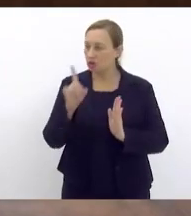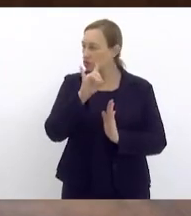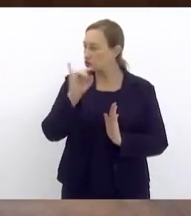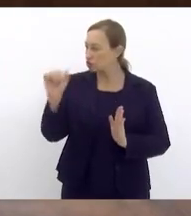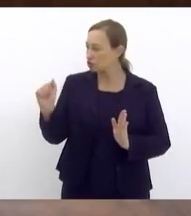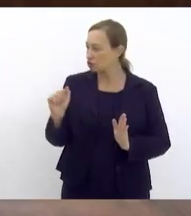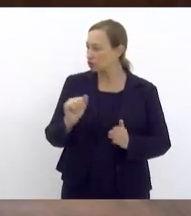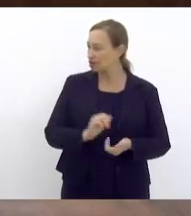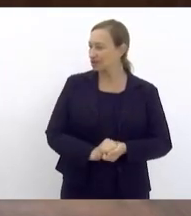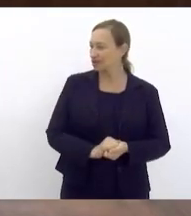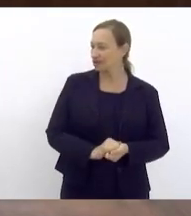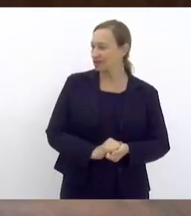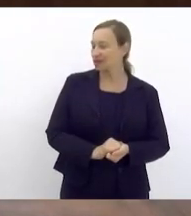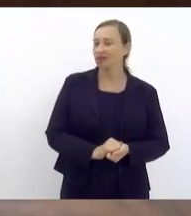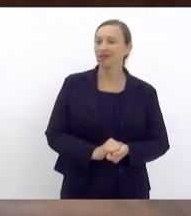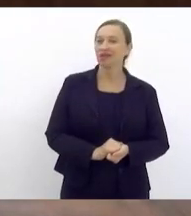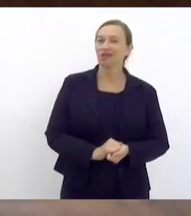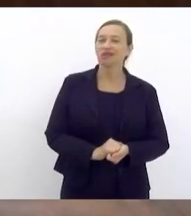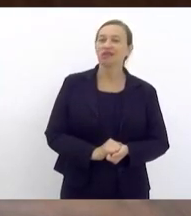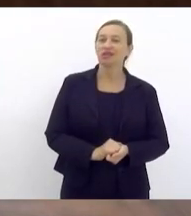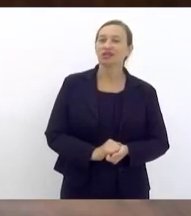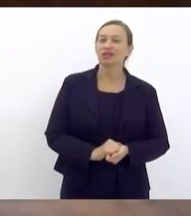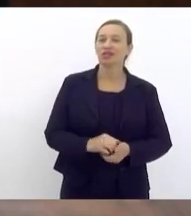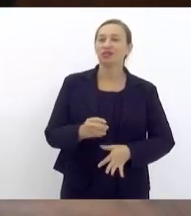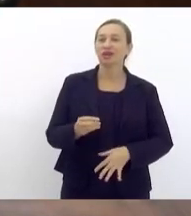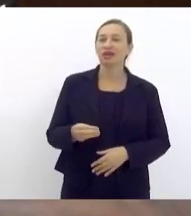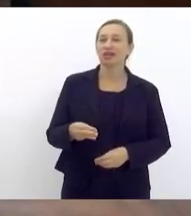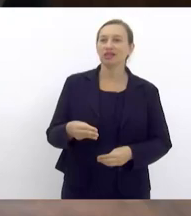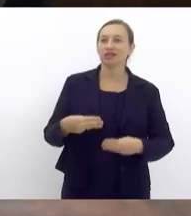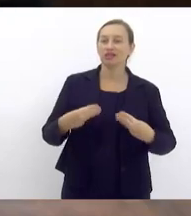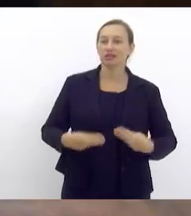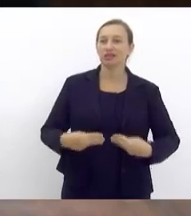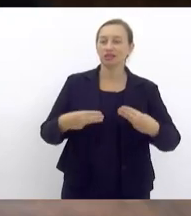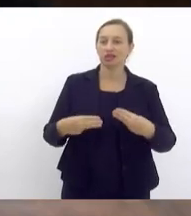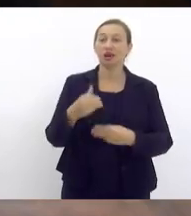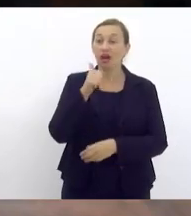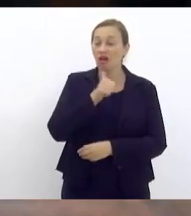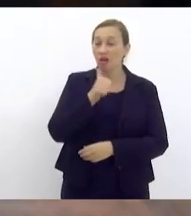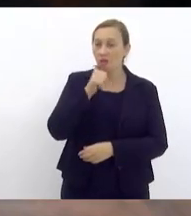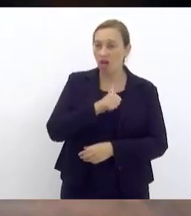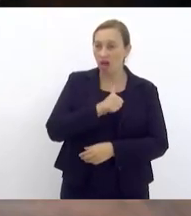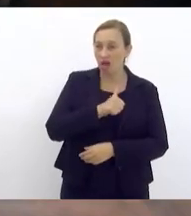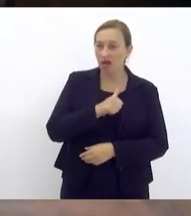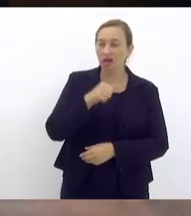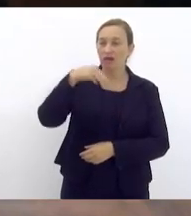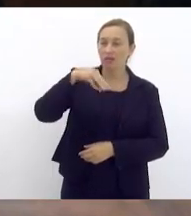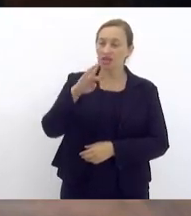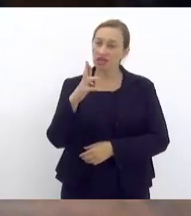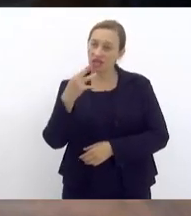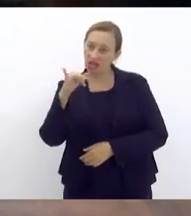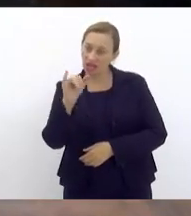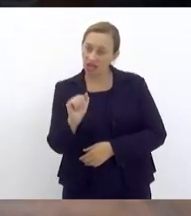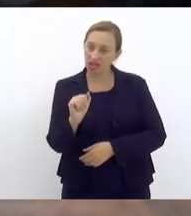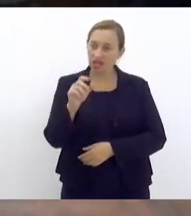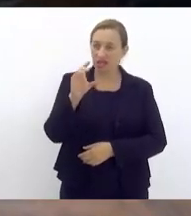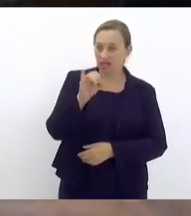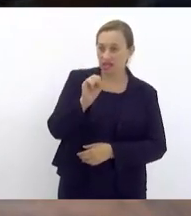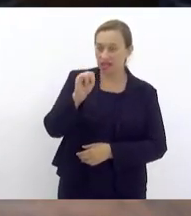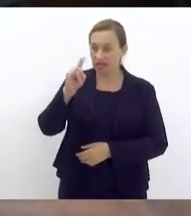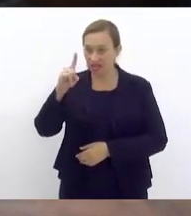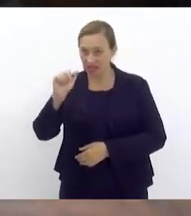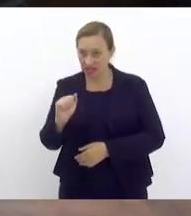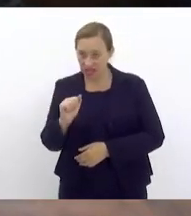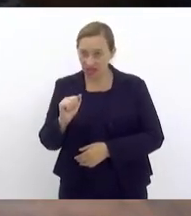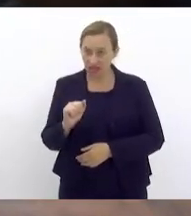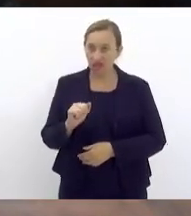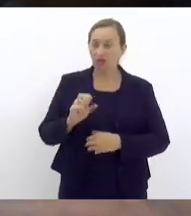aqui na alerj como na agência do ministério das mulheres como anunciou a ministra Cida Gonçalves no dia 8 de Março no pacote de medidas